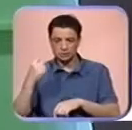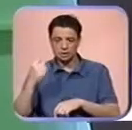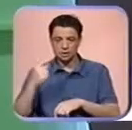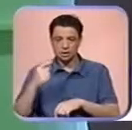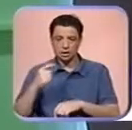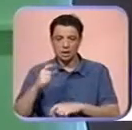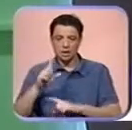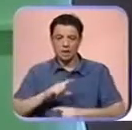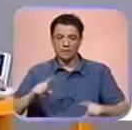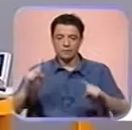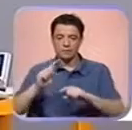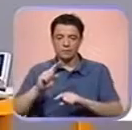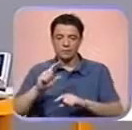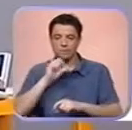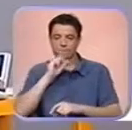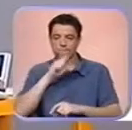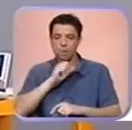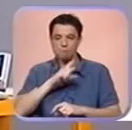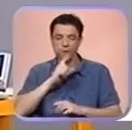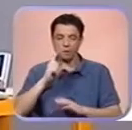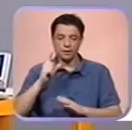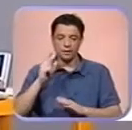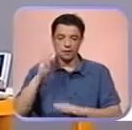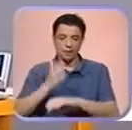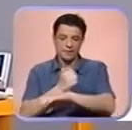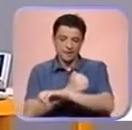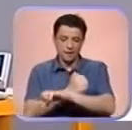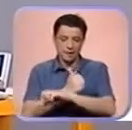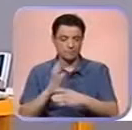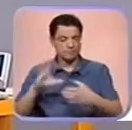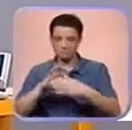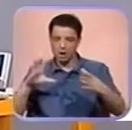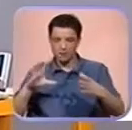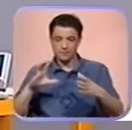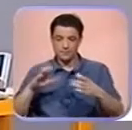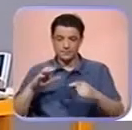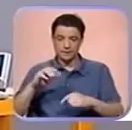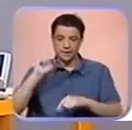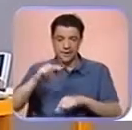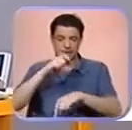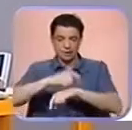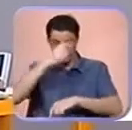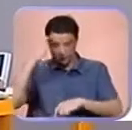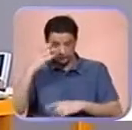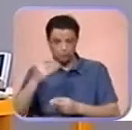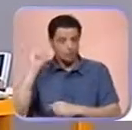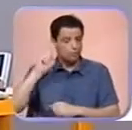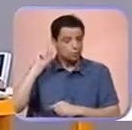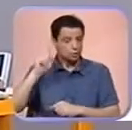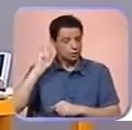doença de a diabetes não pode coincidir com esta doença, mas não se relaciona. Sim. Okay. Para prevenir esta doença é muito